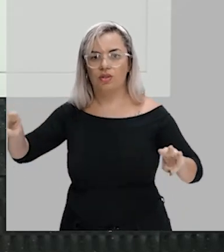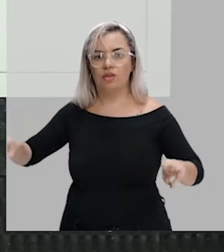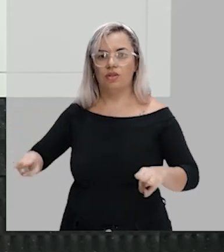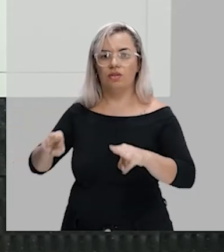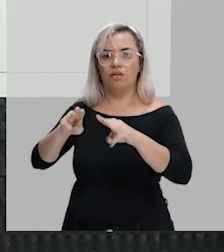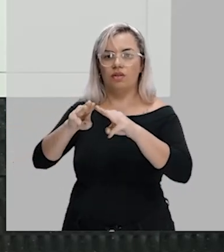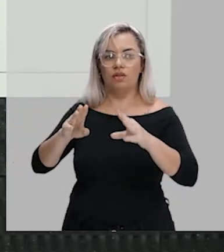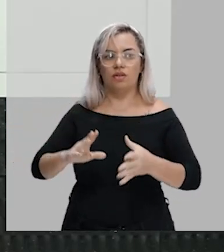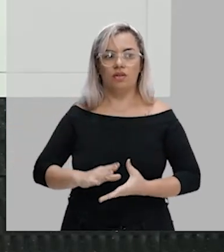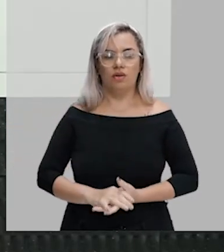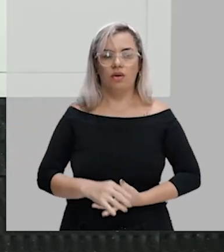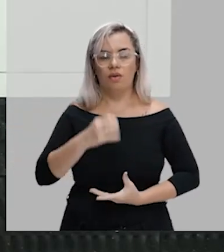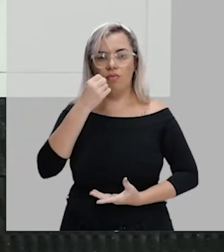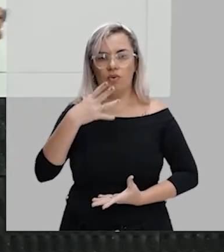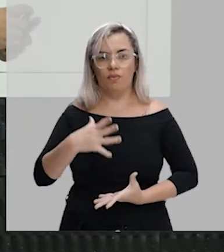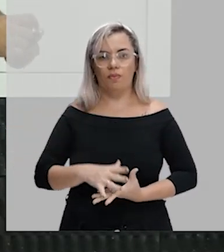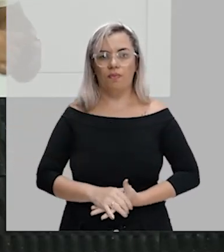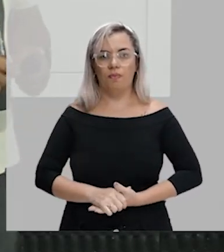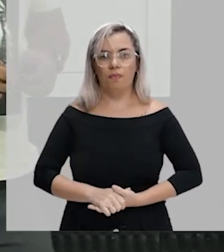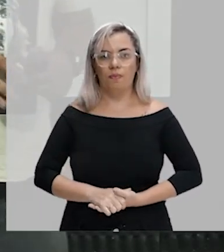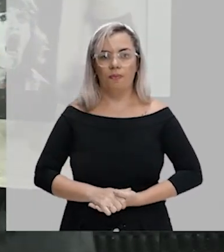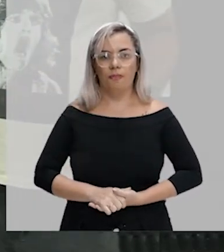certo? Bom,